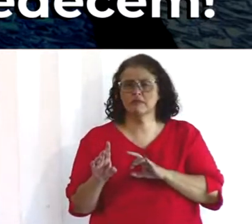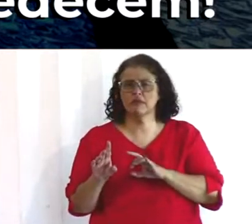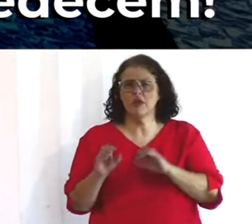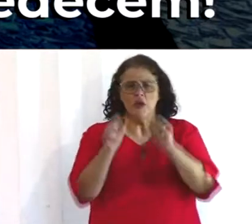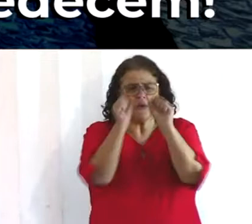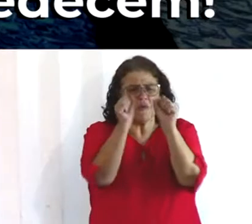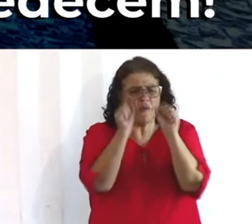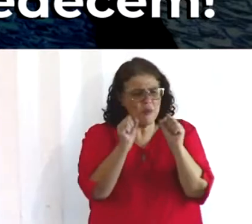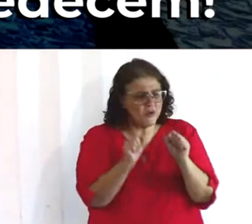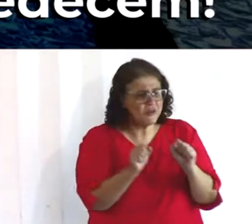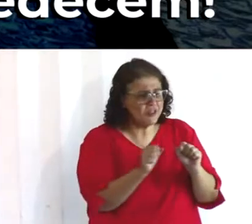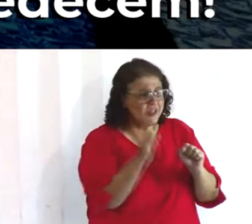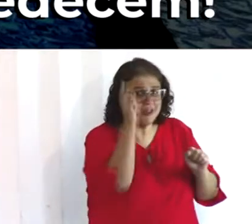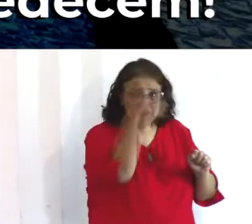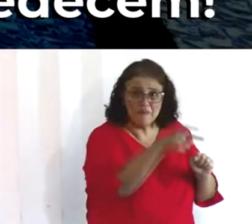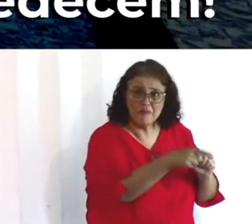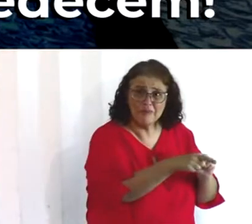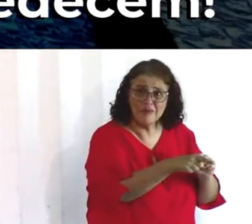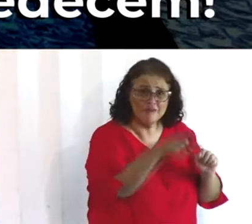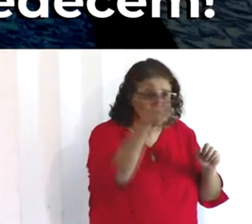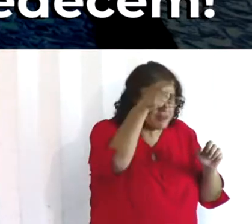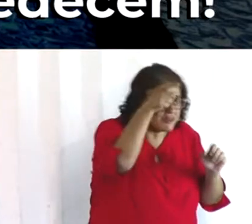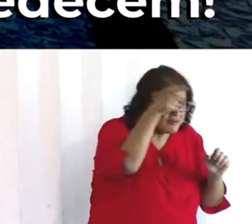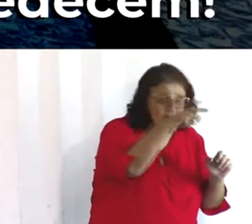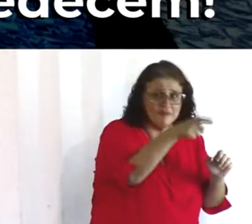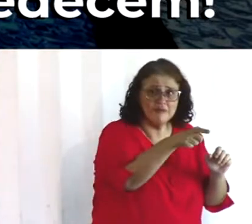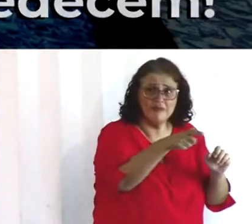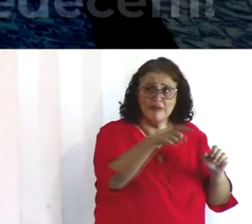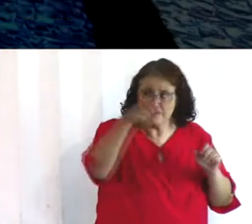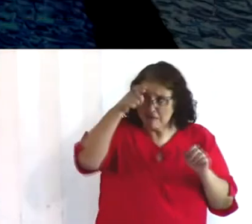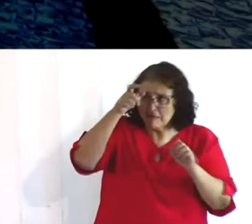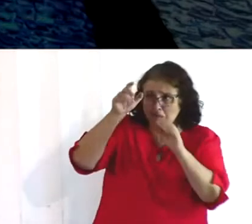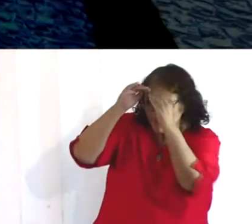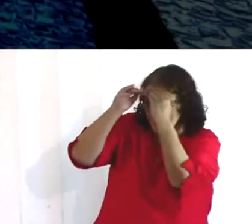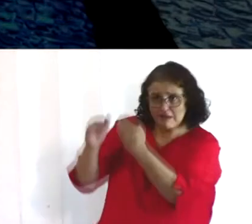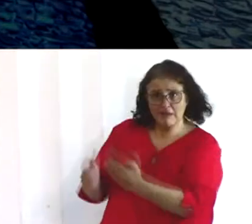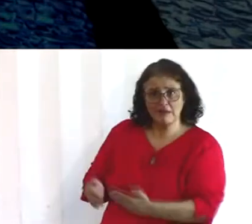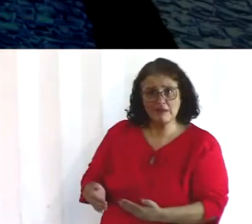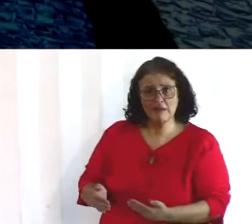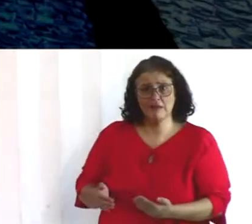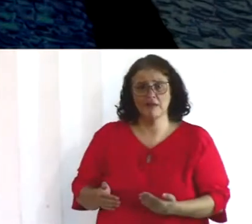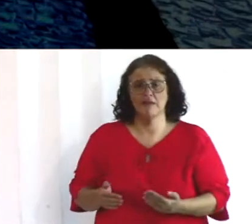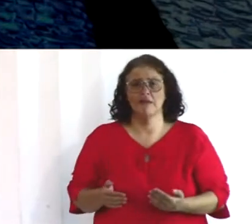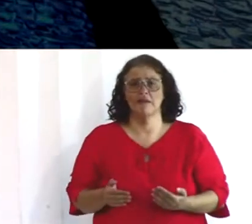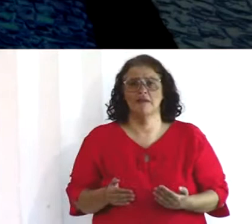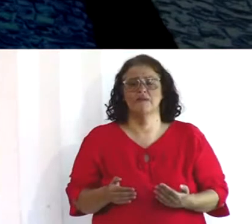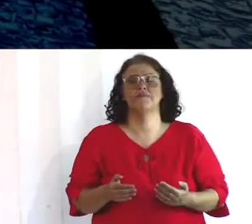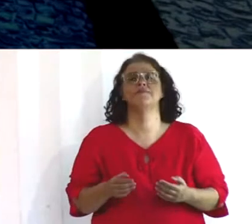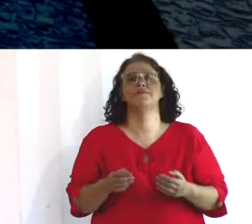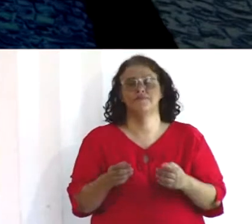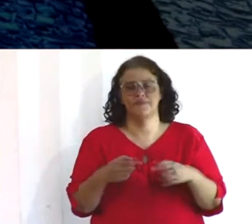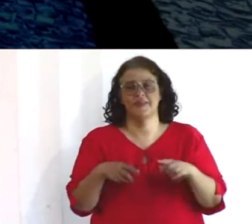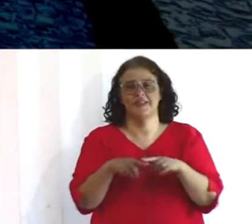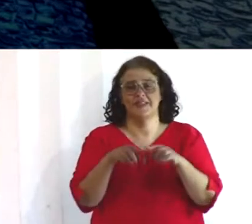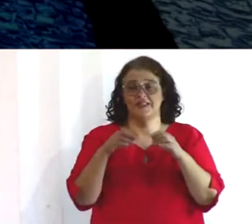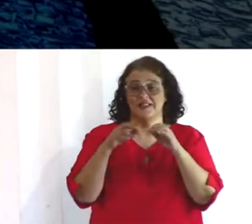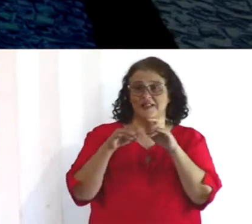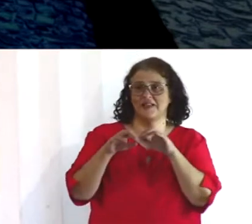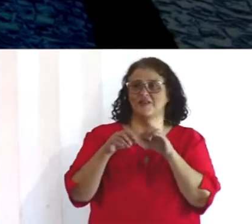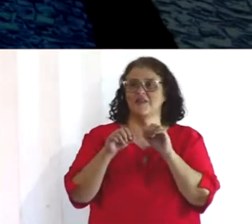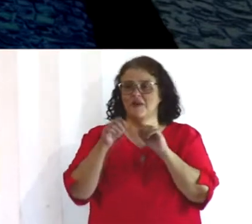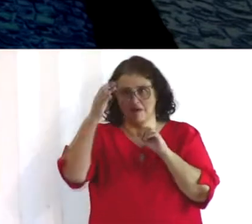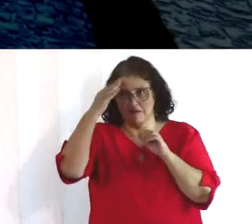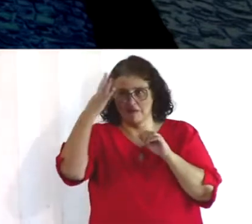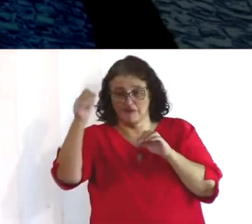aos espíritos imundos, e eles lhe obedecem. Então correu célere a fama de Jesus em todas as